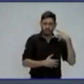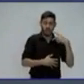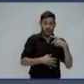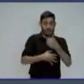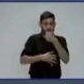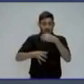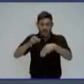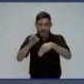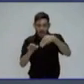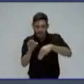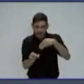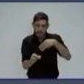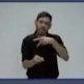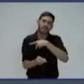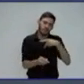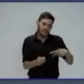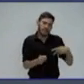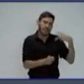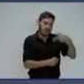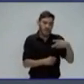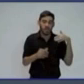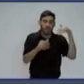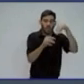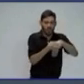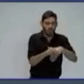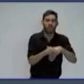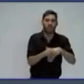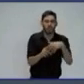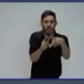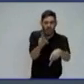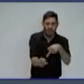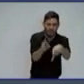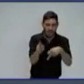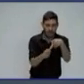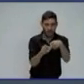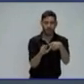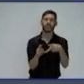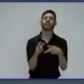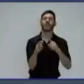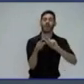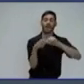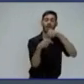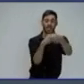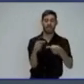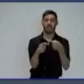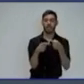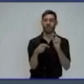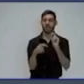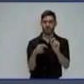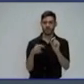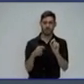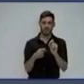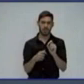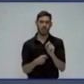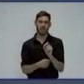ministros e presidentes da República eleitos pelo voto popular e que, em seguida,